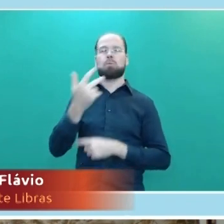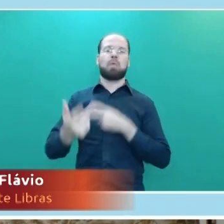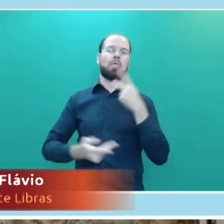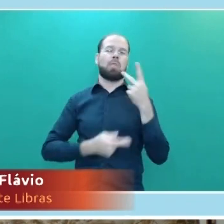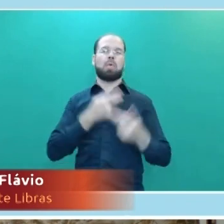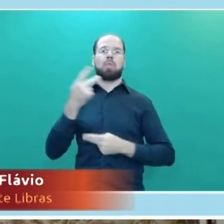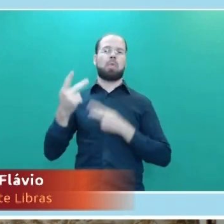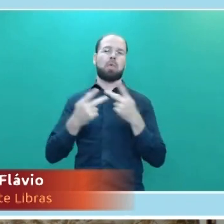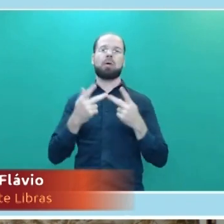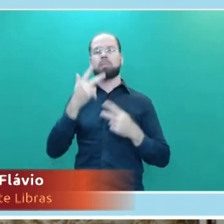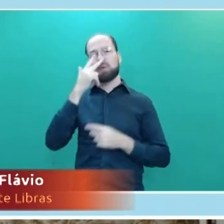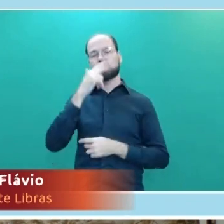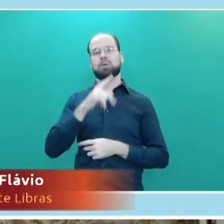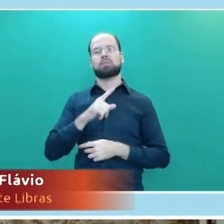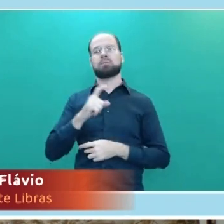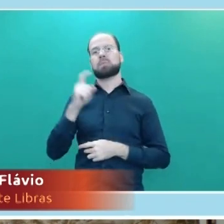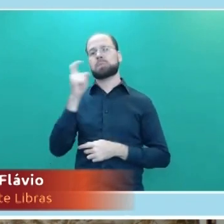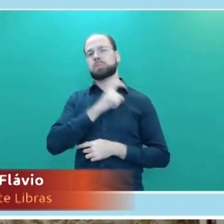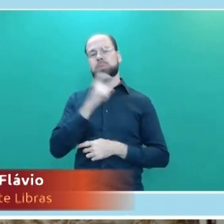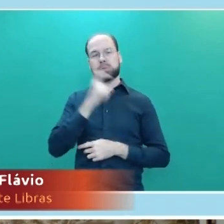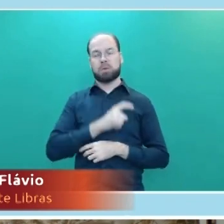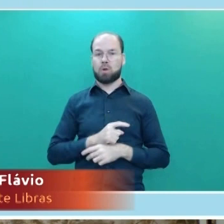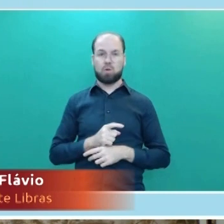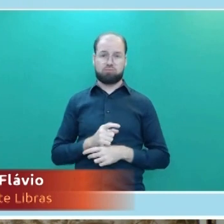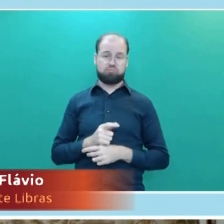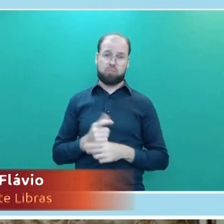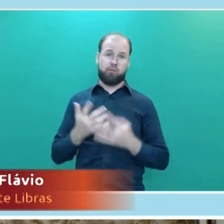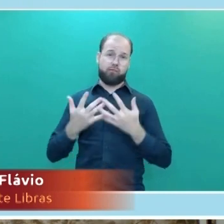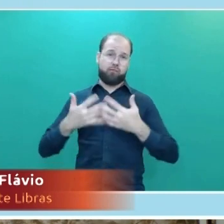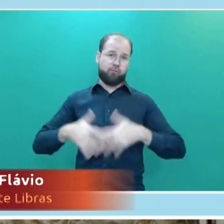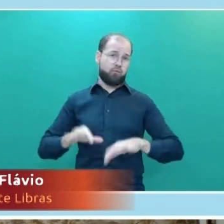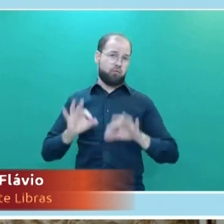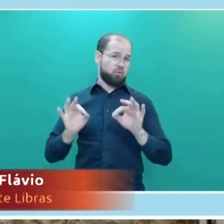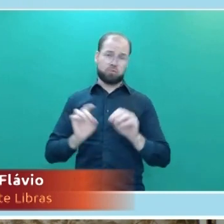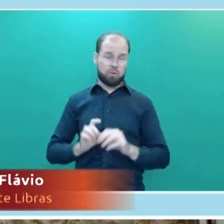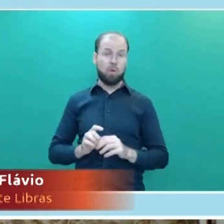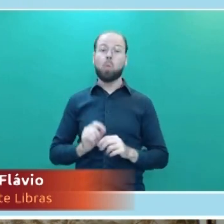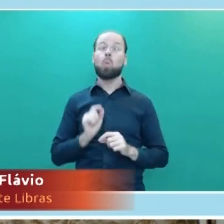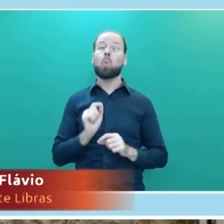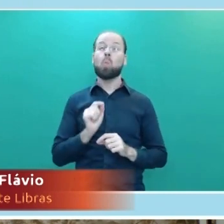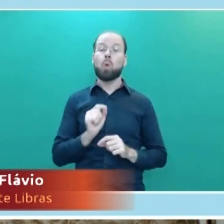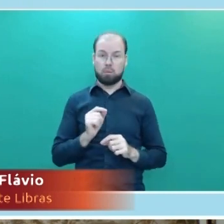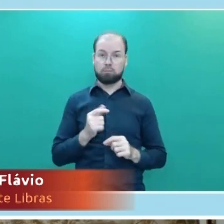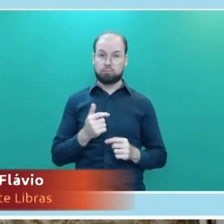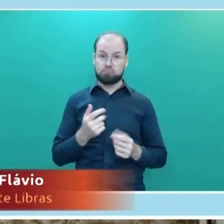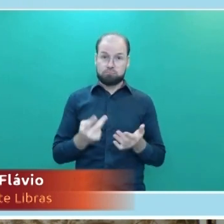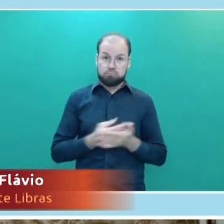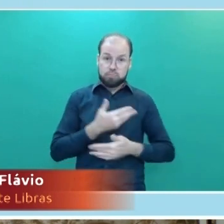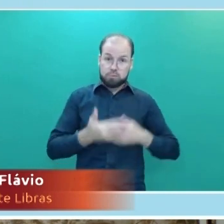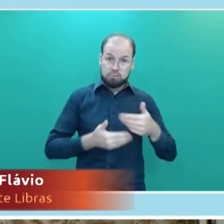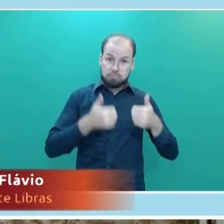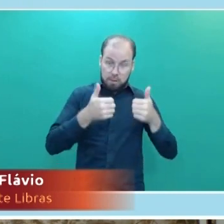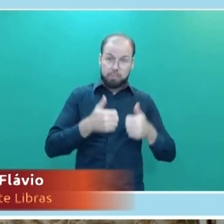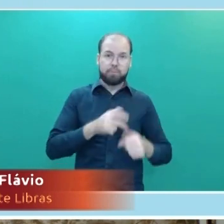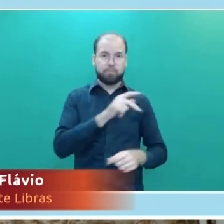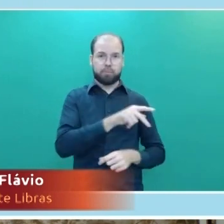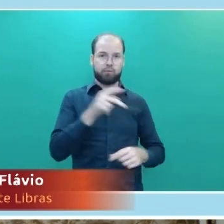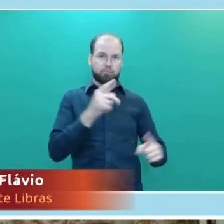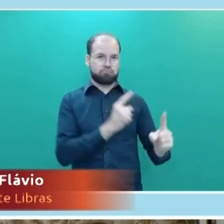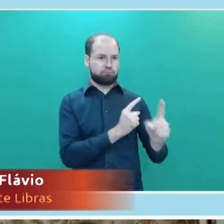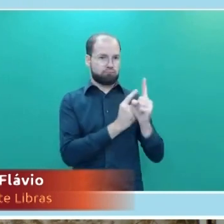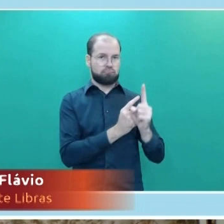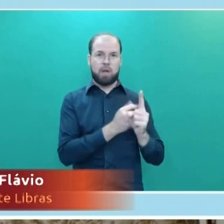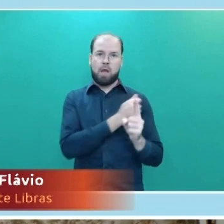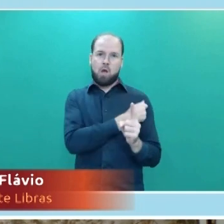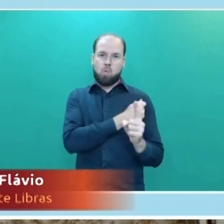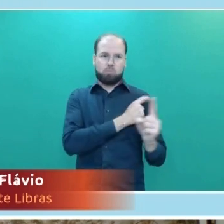práticos ele não funciona. Sabe o que funciona? A professora dentro de sala de aula, tete a tete com o aluno, entendendo os seus